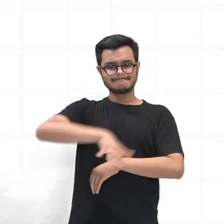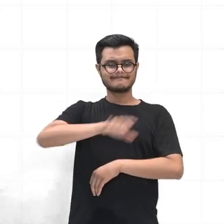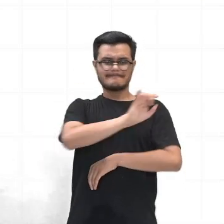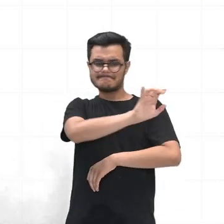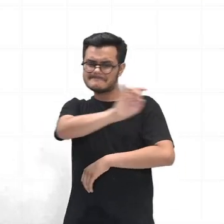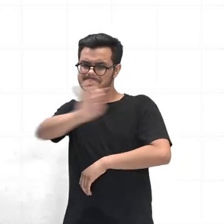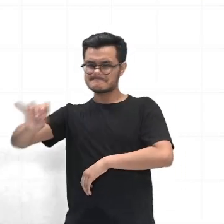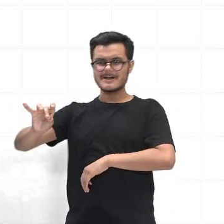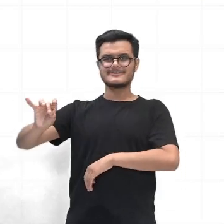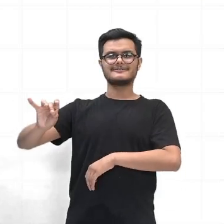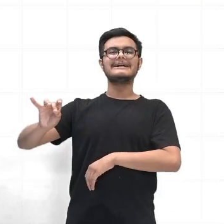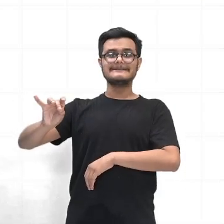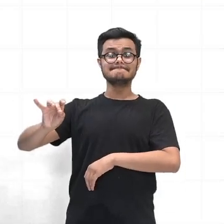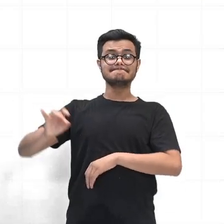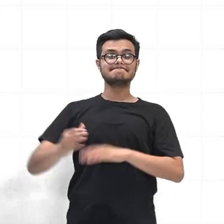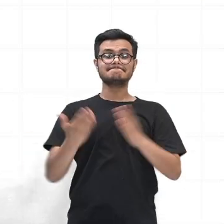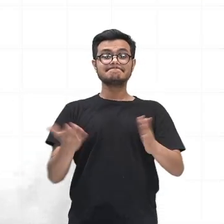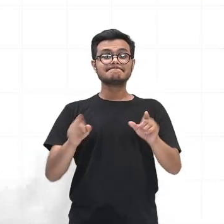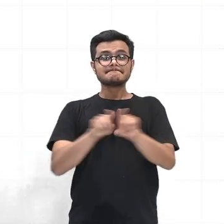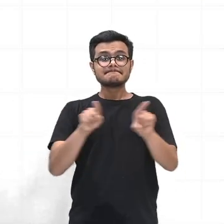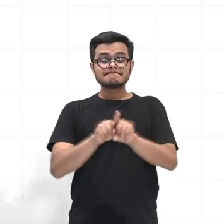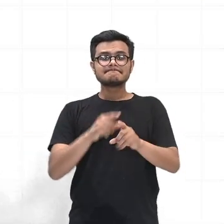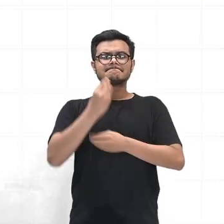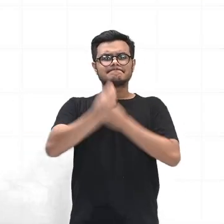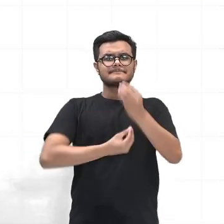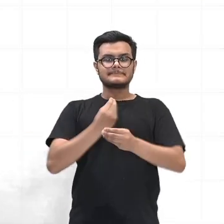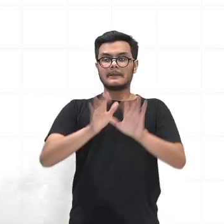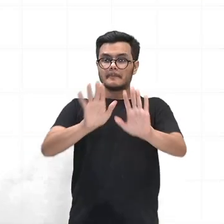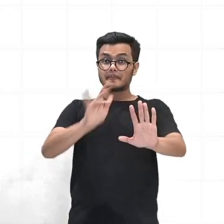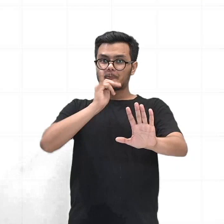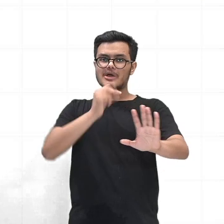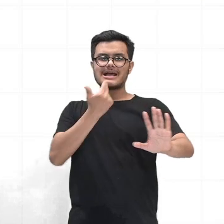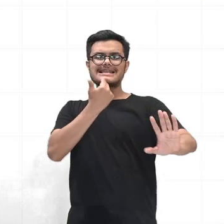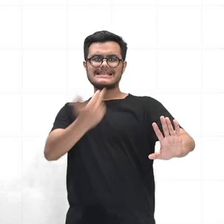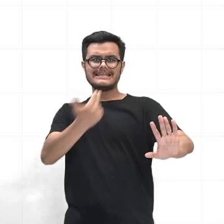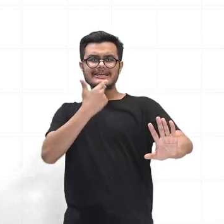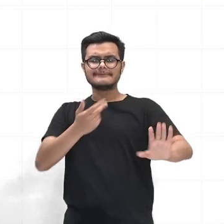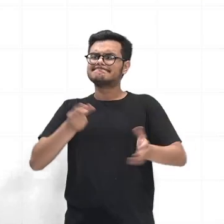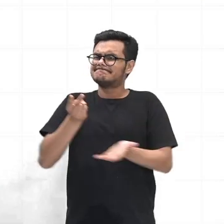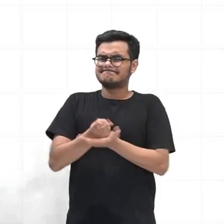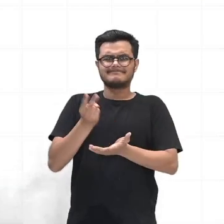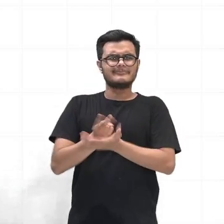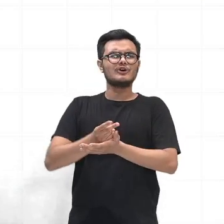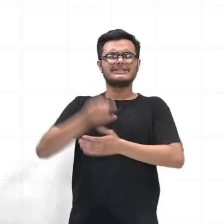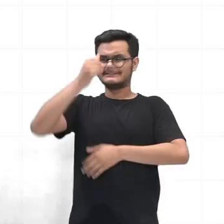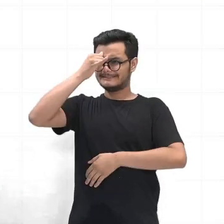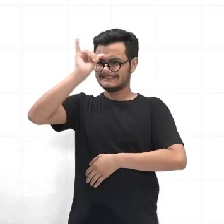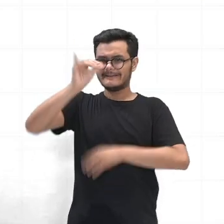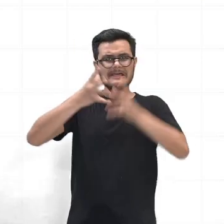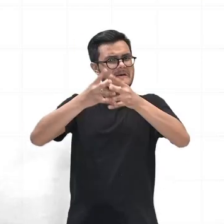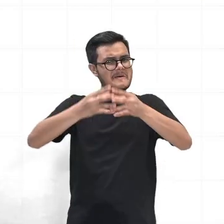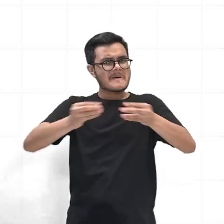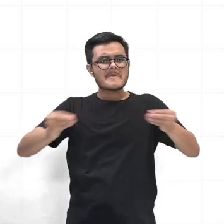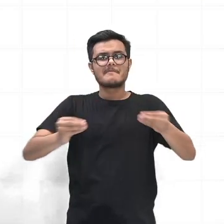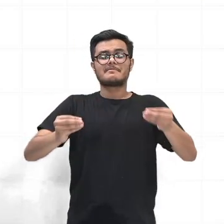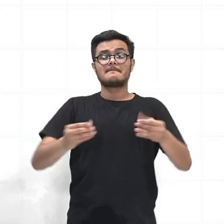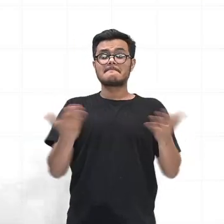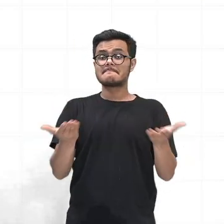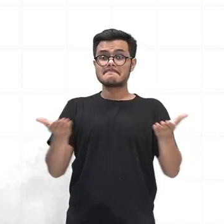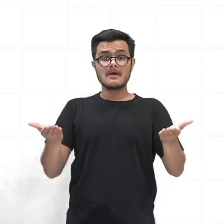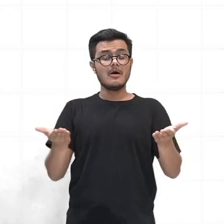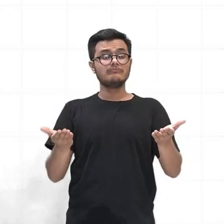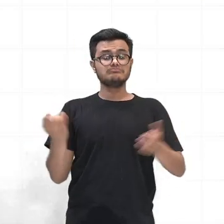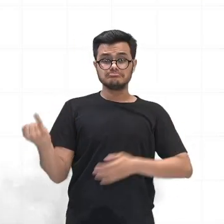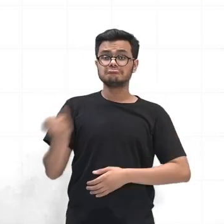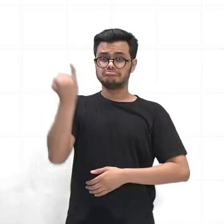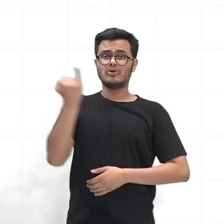grupo étnico. Então, a preservação dessas línguas é importante, e era importante naquele contexto, porque